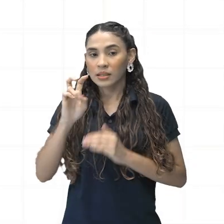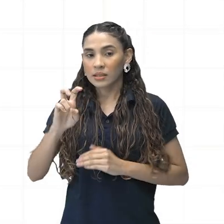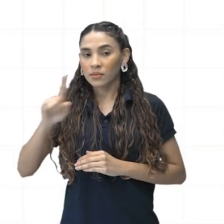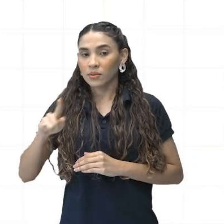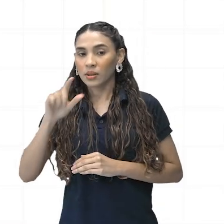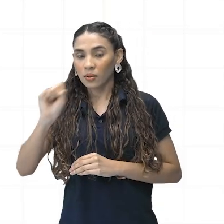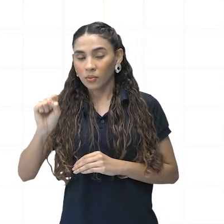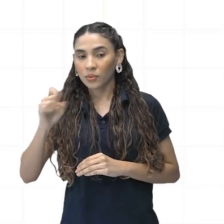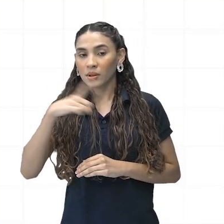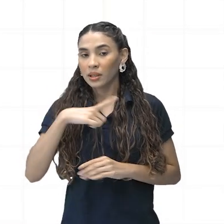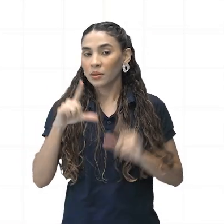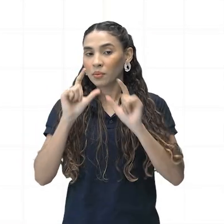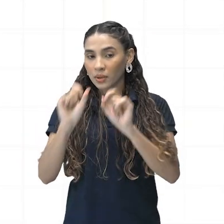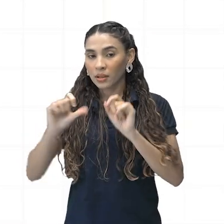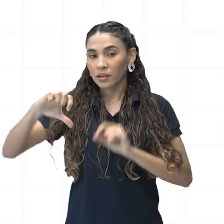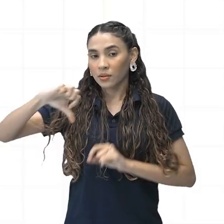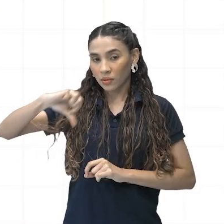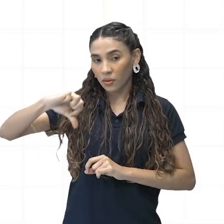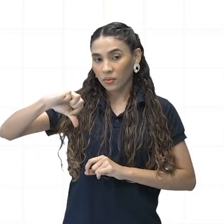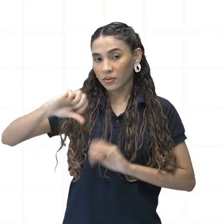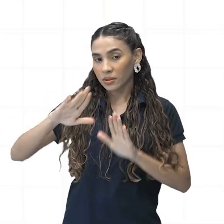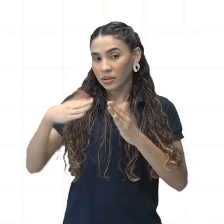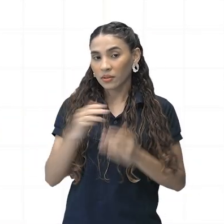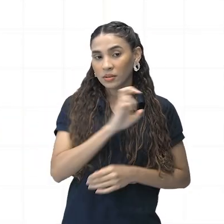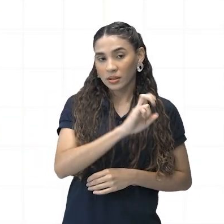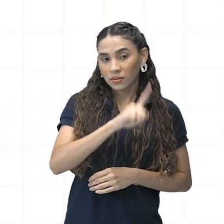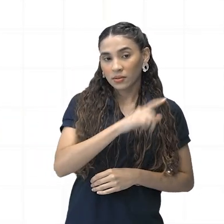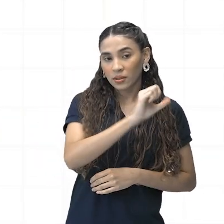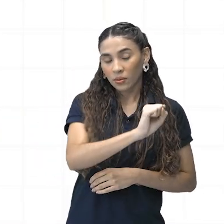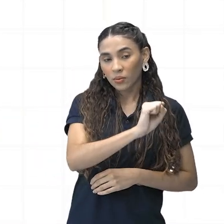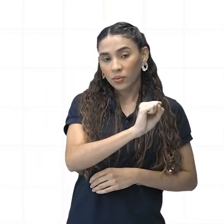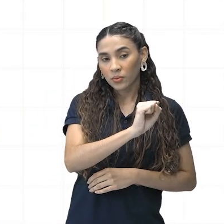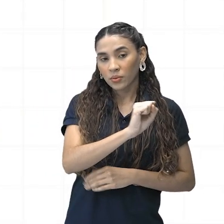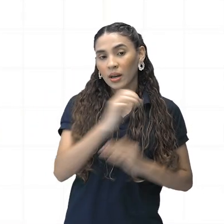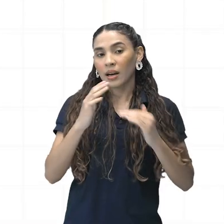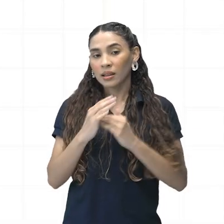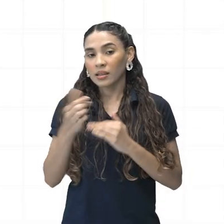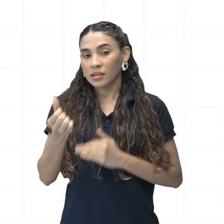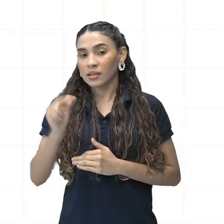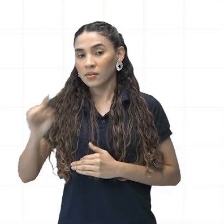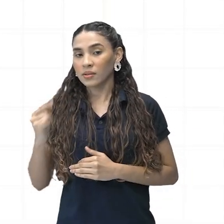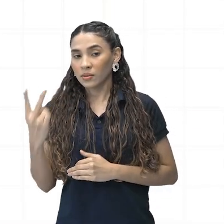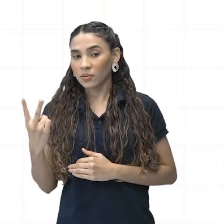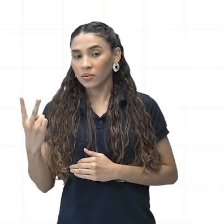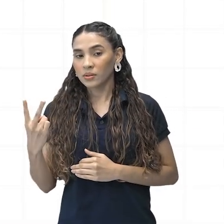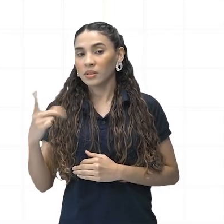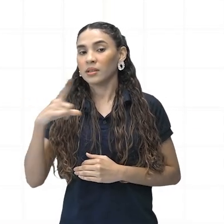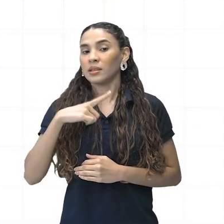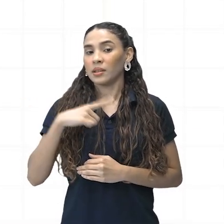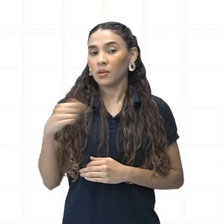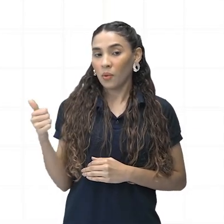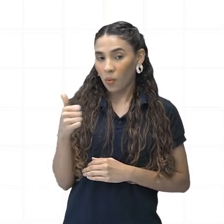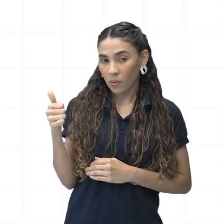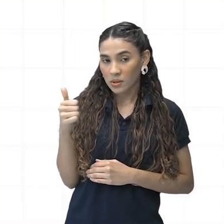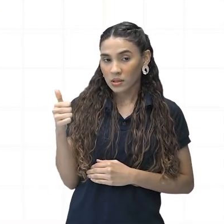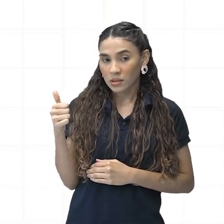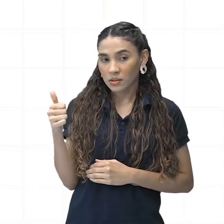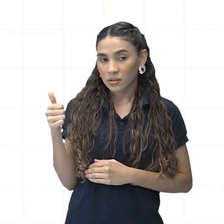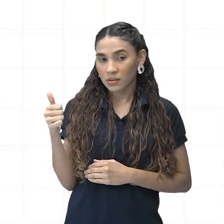5,8, temos 9. Entre 5,8 e 6,2, 11.